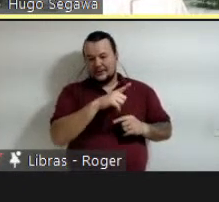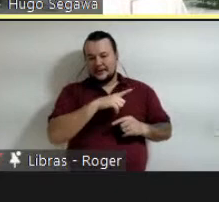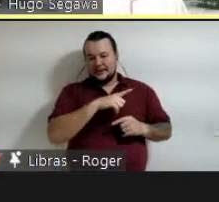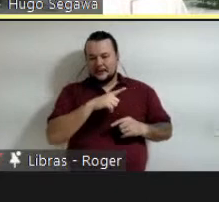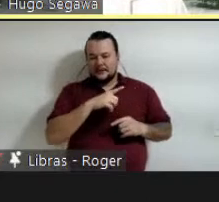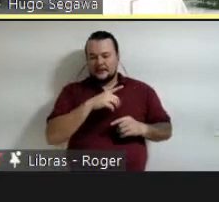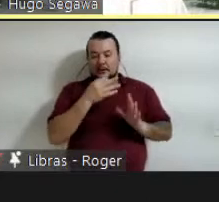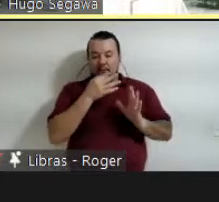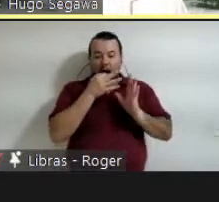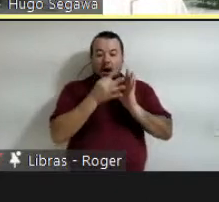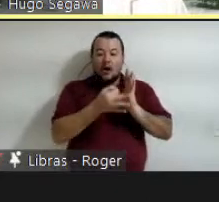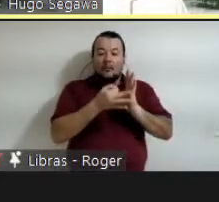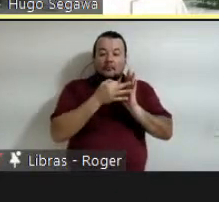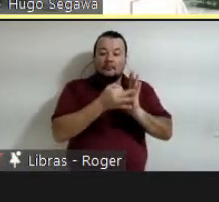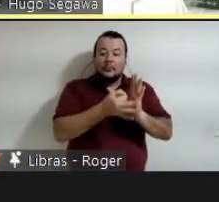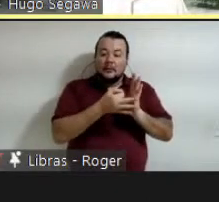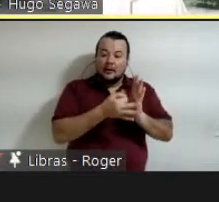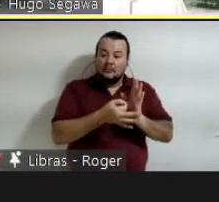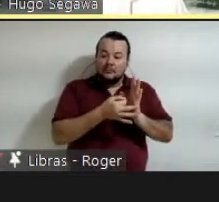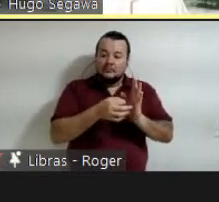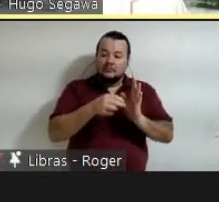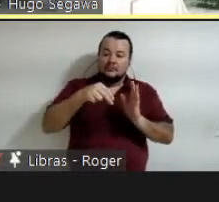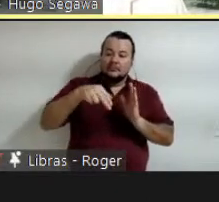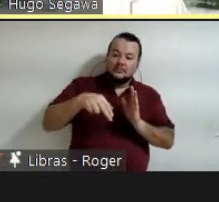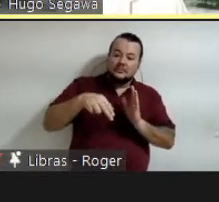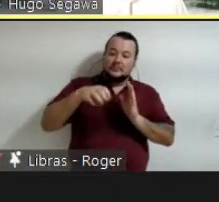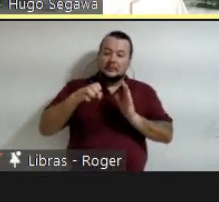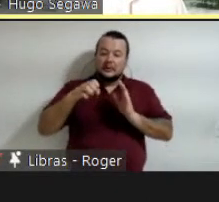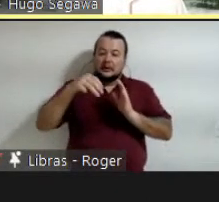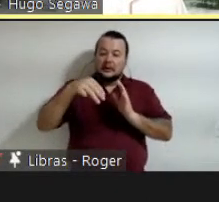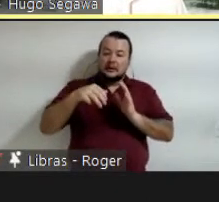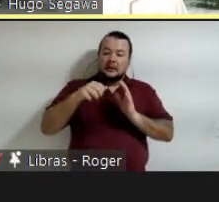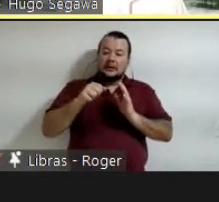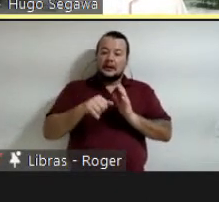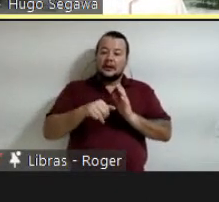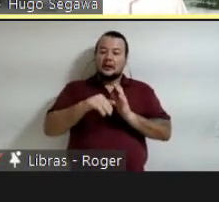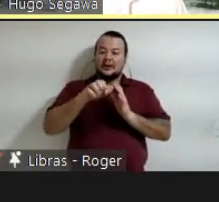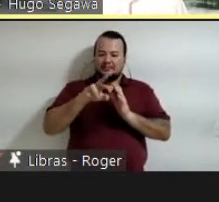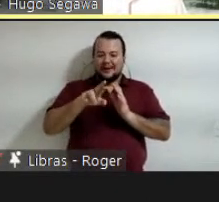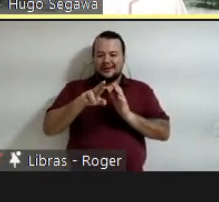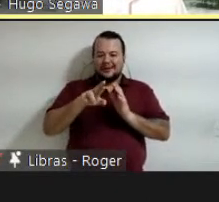dos Oscar Niemeyer. Lembrando que o Niemeyer era um especialista em hospitais, né?